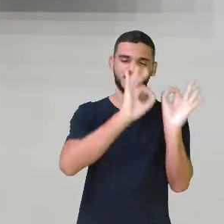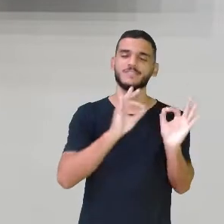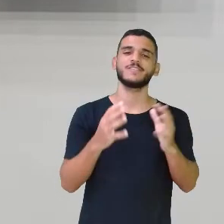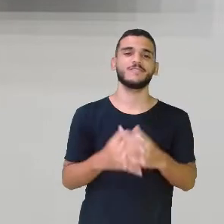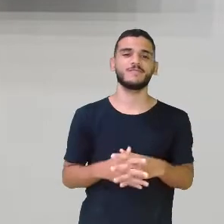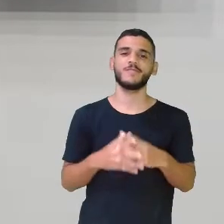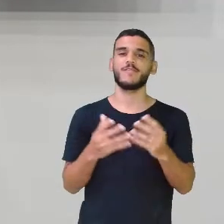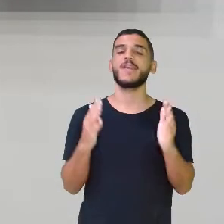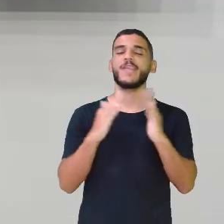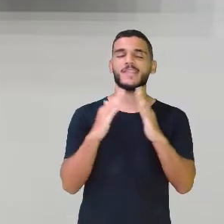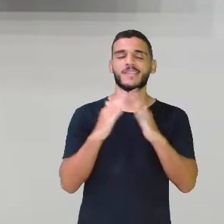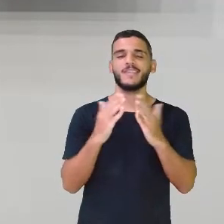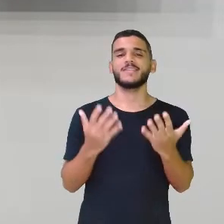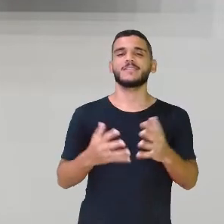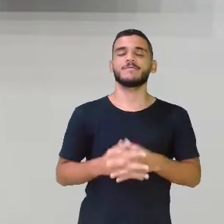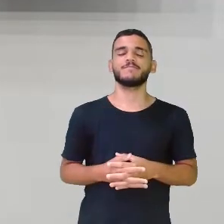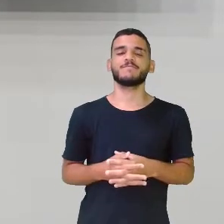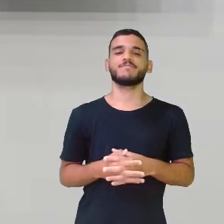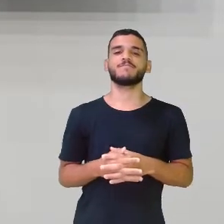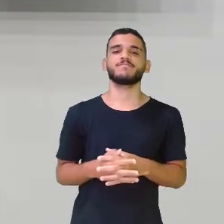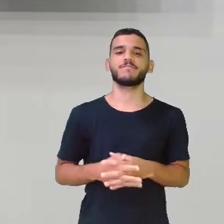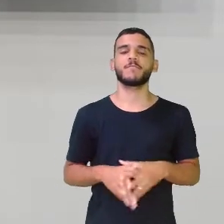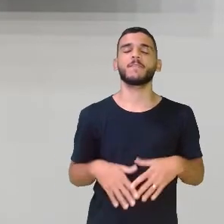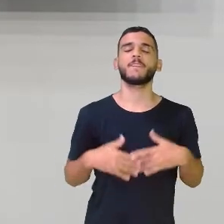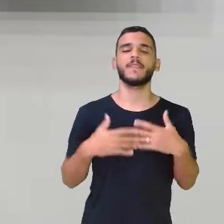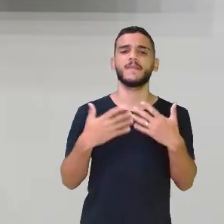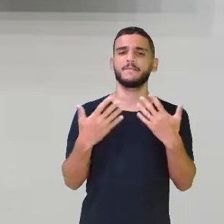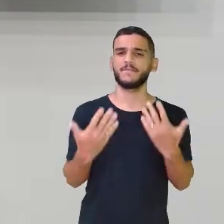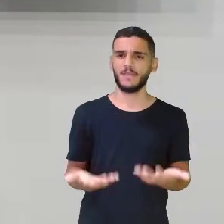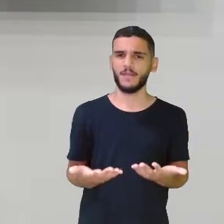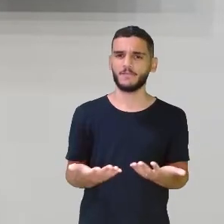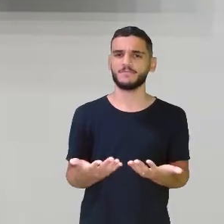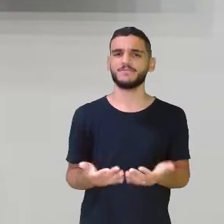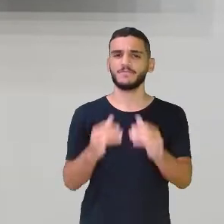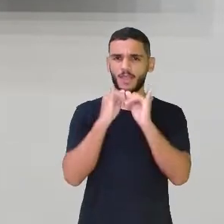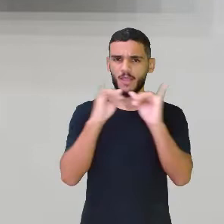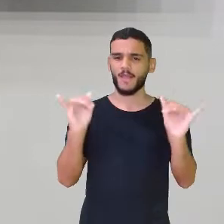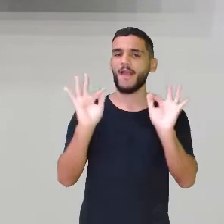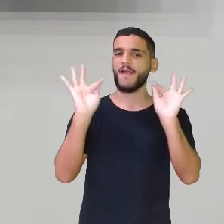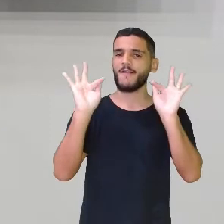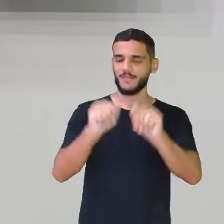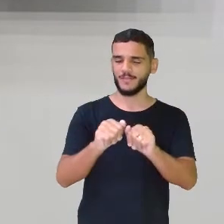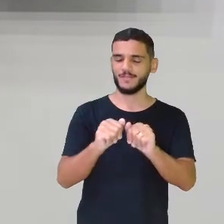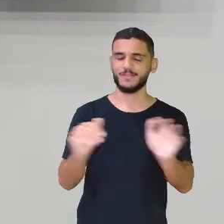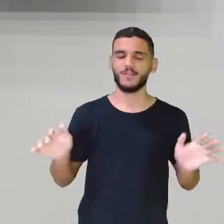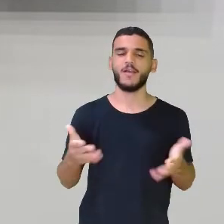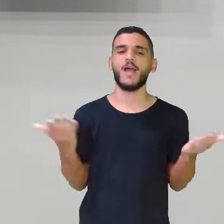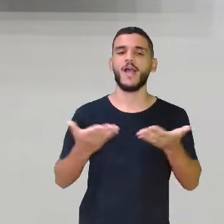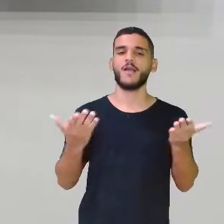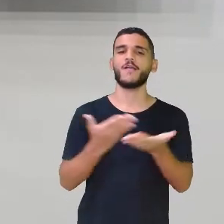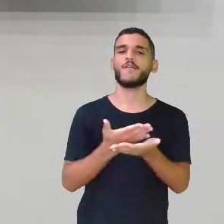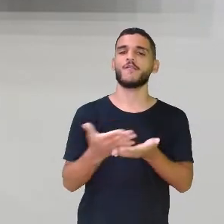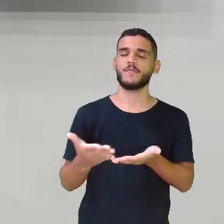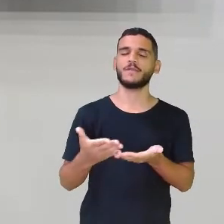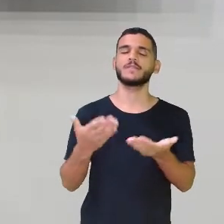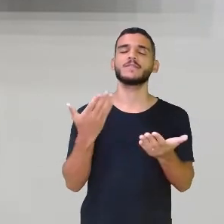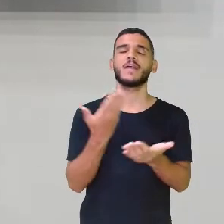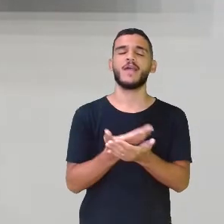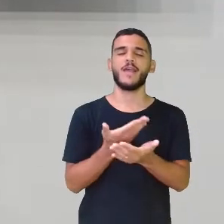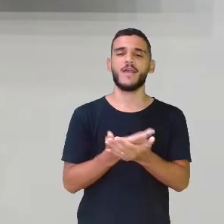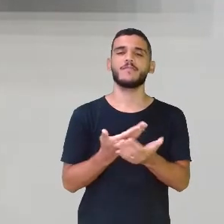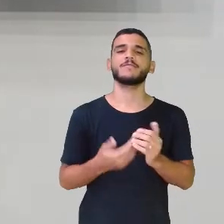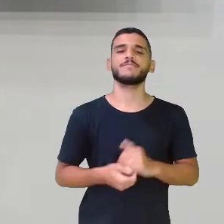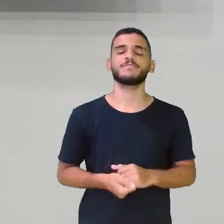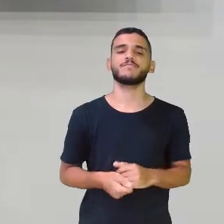né? Então, sem mais delongas, sem mais recados, vamos começar a nossa aula. A gente vai falar